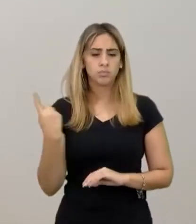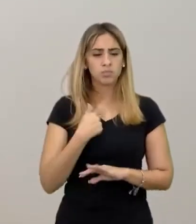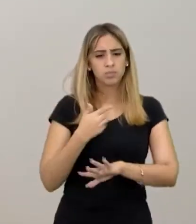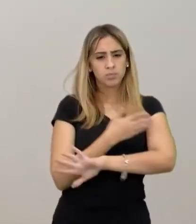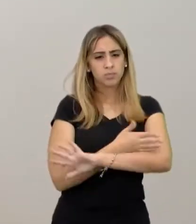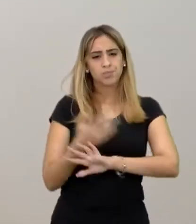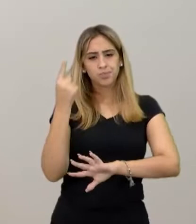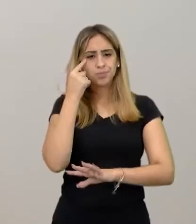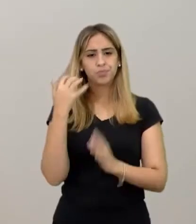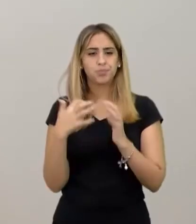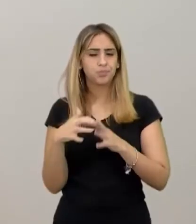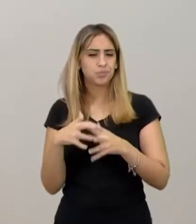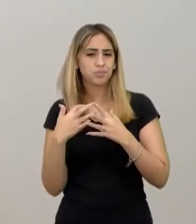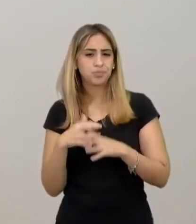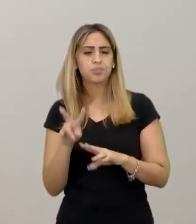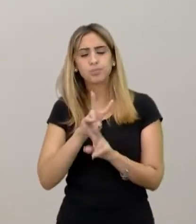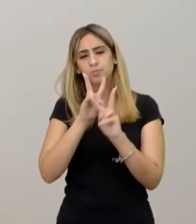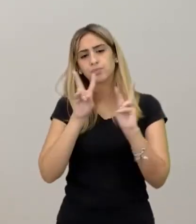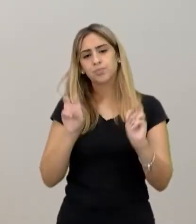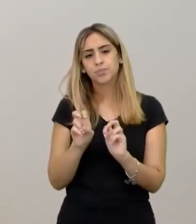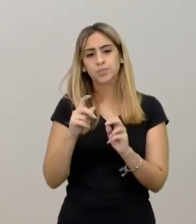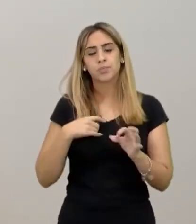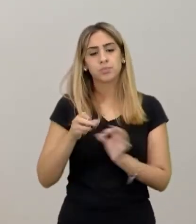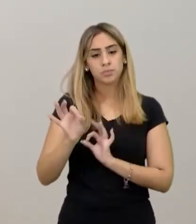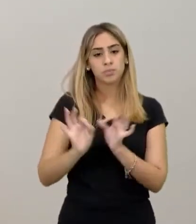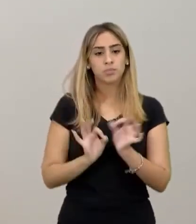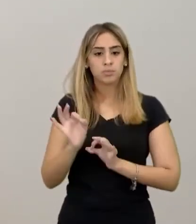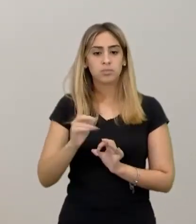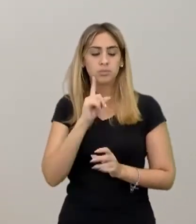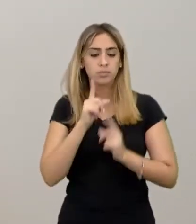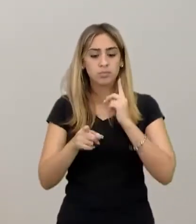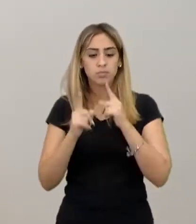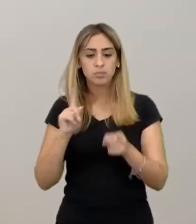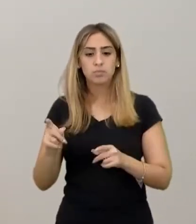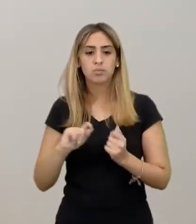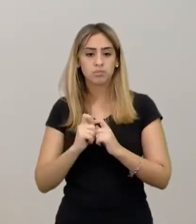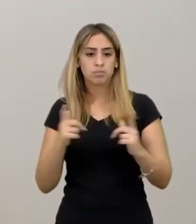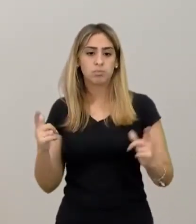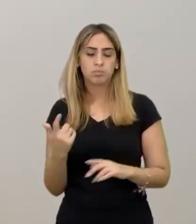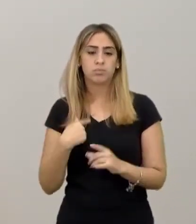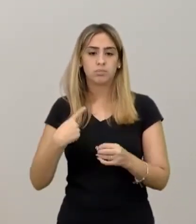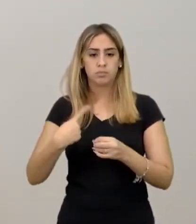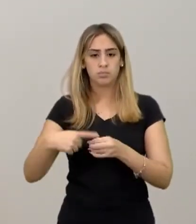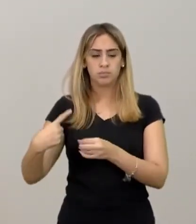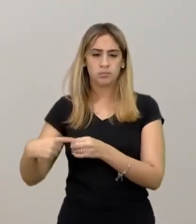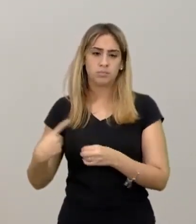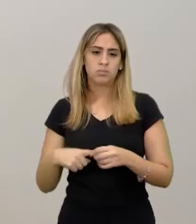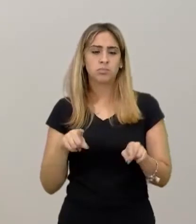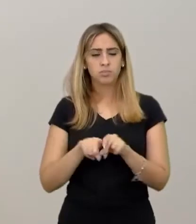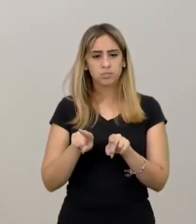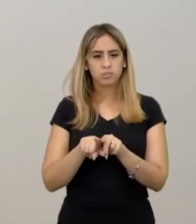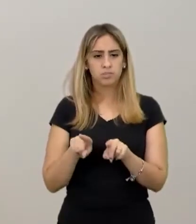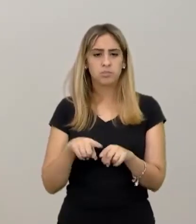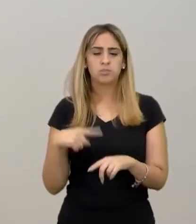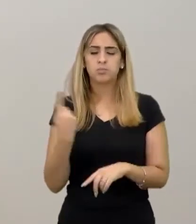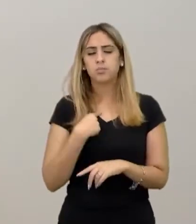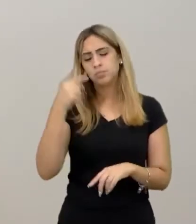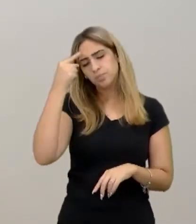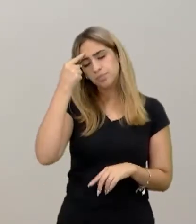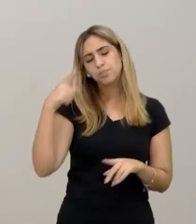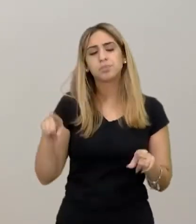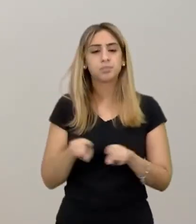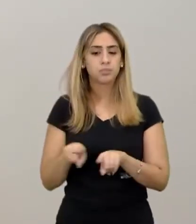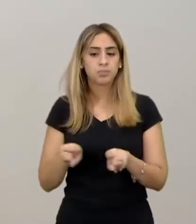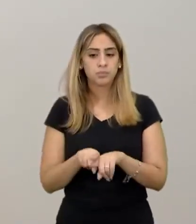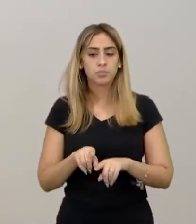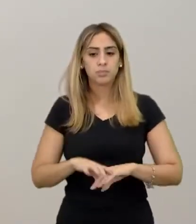começa a pensar a questão aí de projeto e ordenamento de grandes cidades. Patrimônio histórico, porque a gente precisa pensar